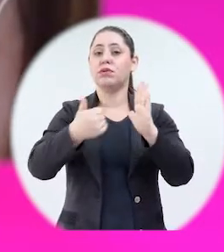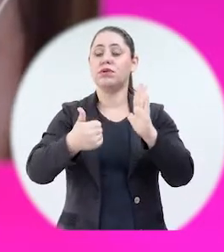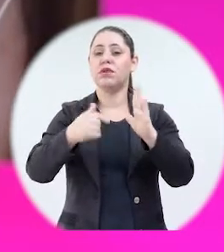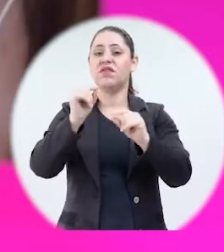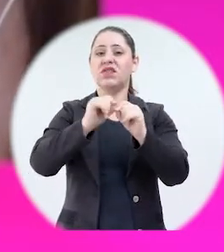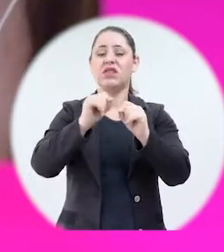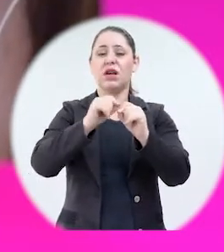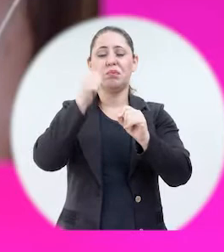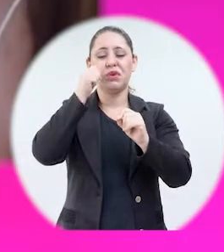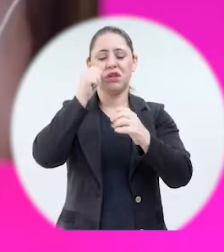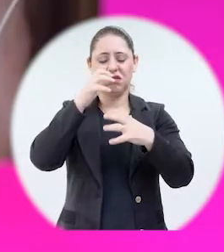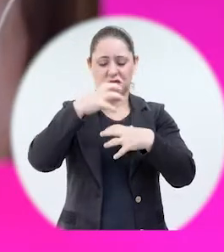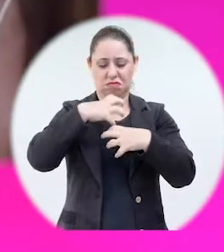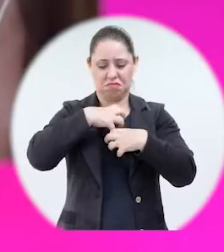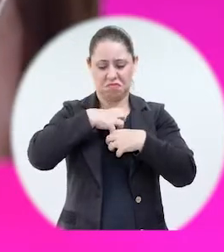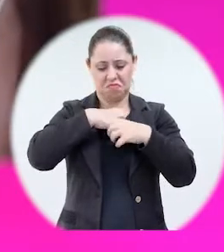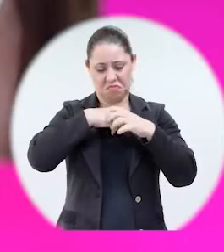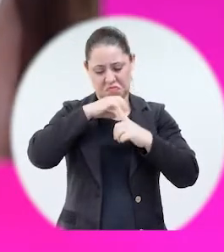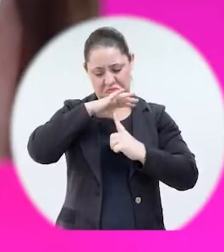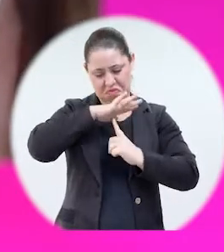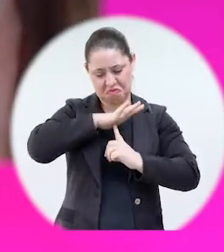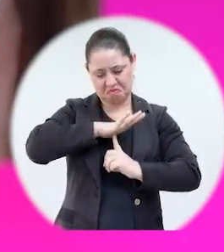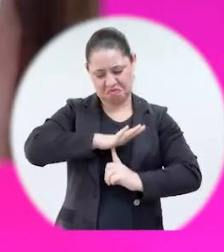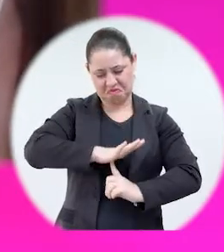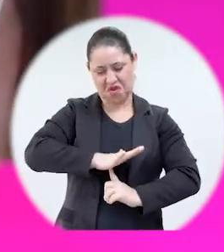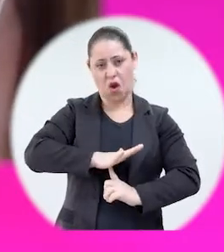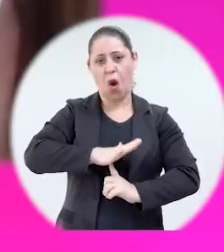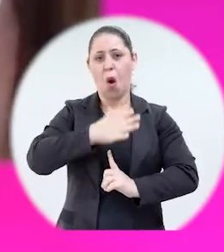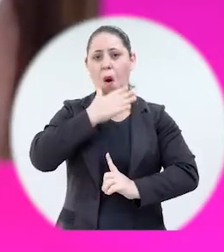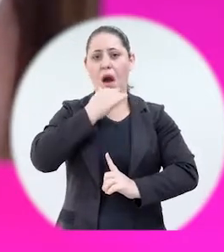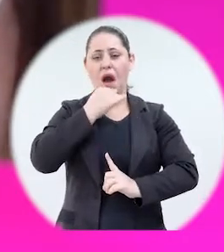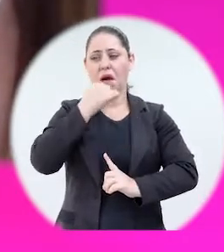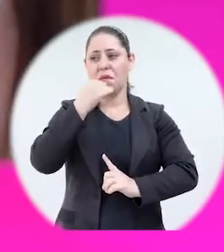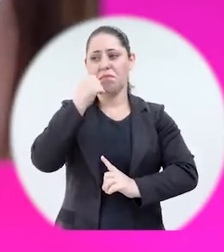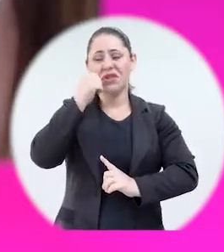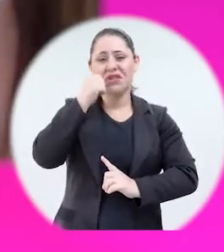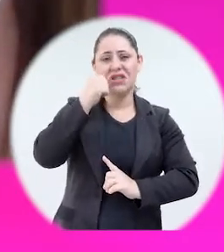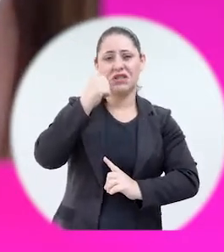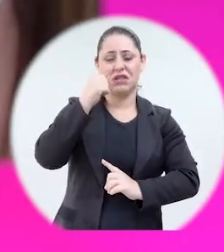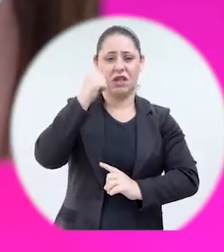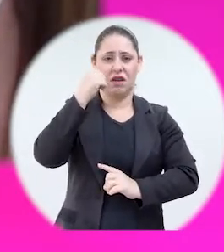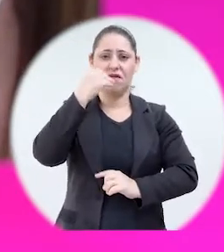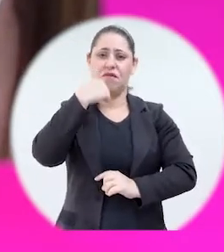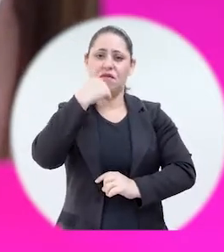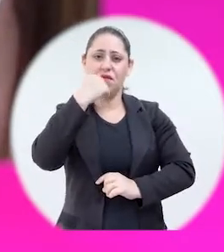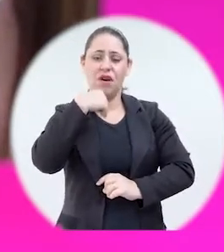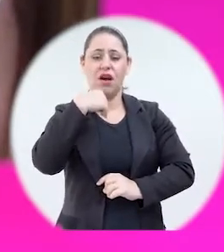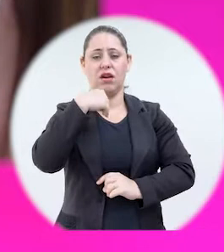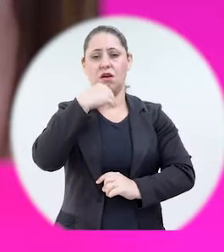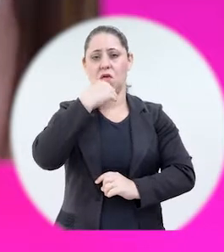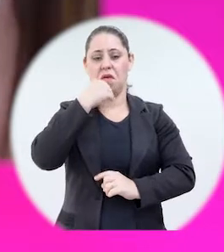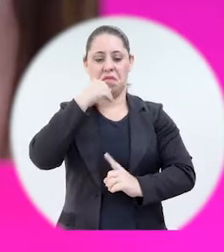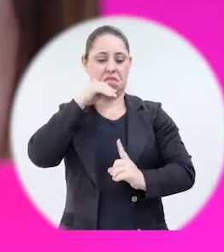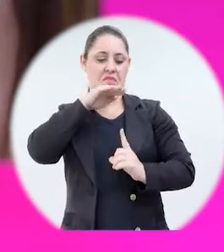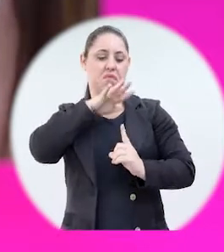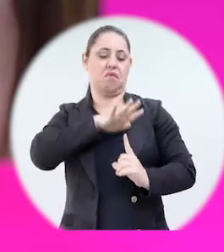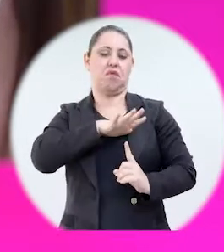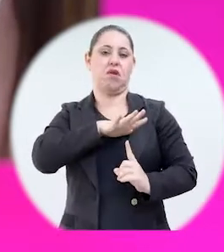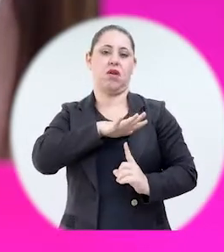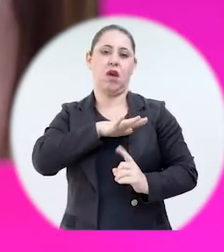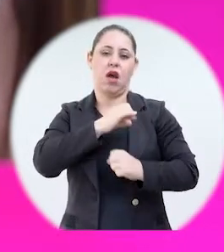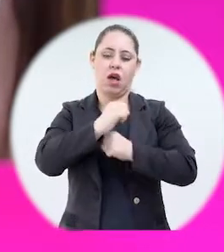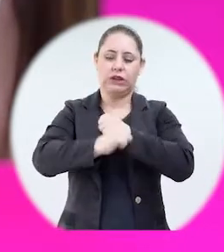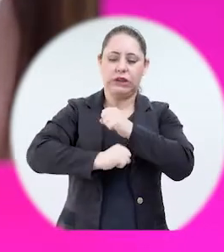retira, diminui a autoestima das mulheres. As mulheres ficam extremamente enfraquecidas por conta da violência psicológica.